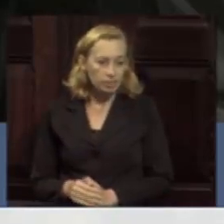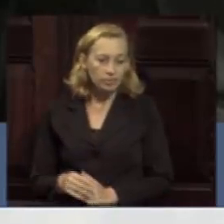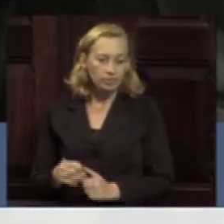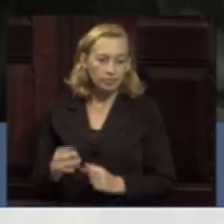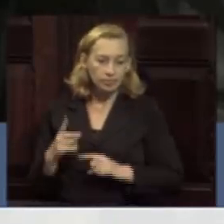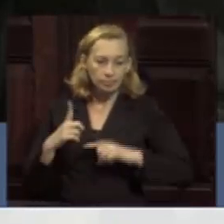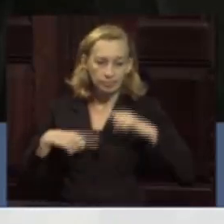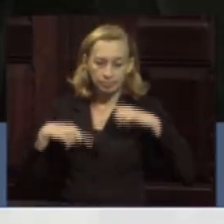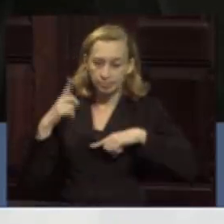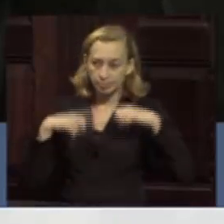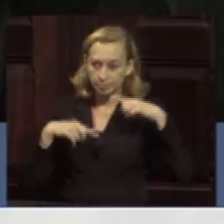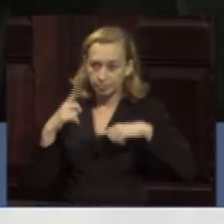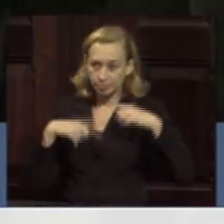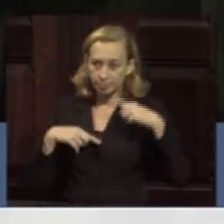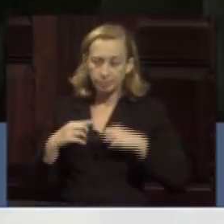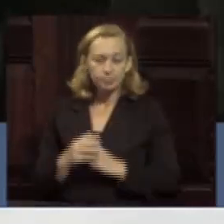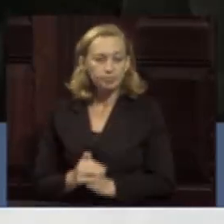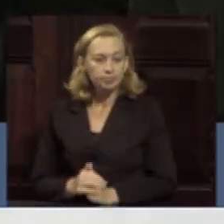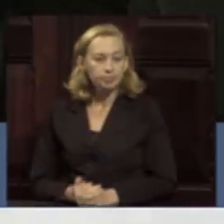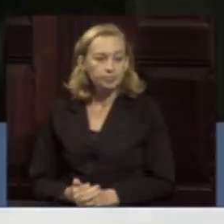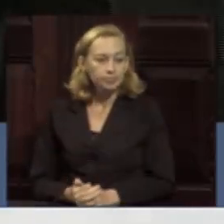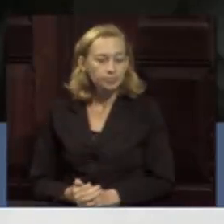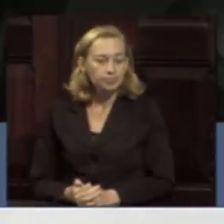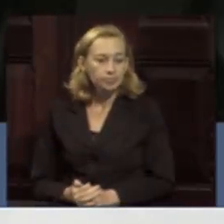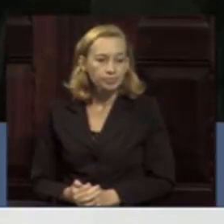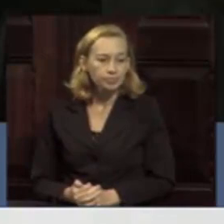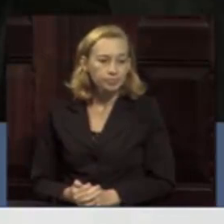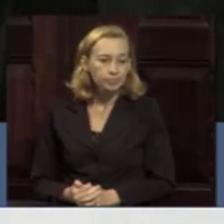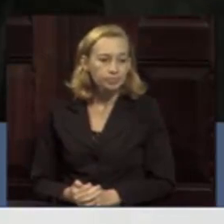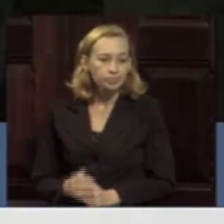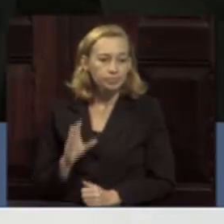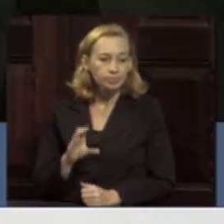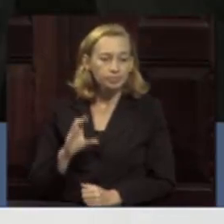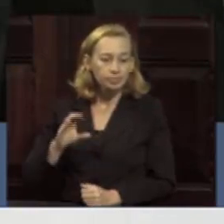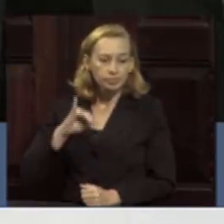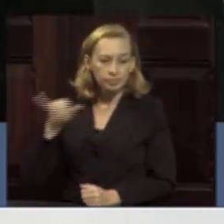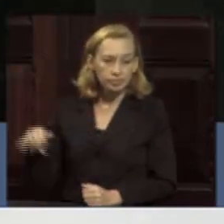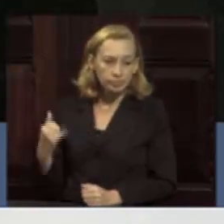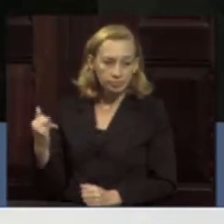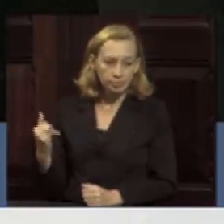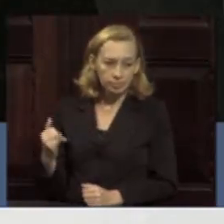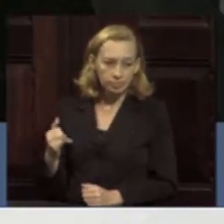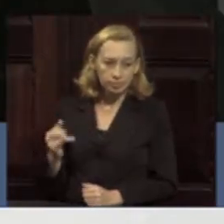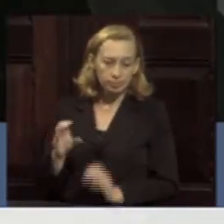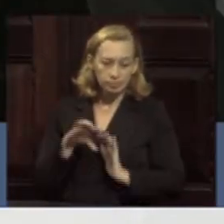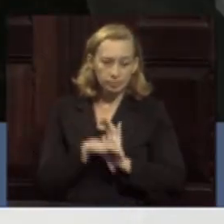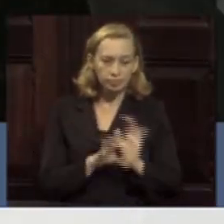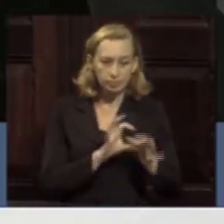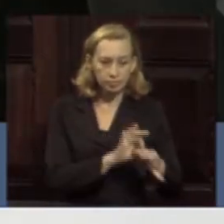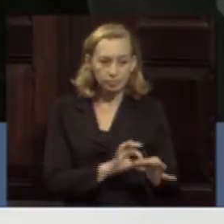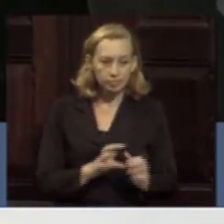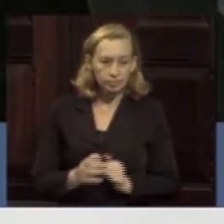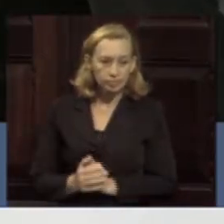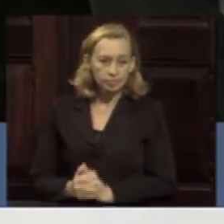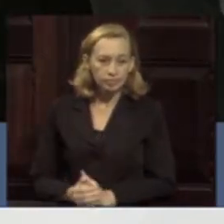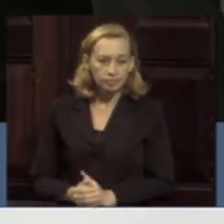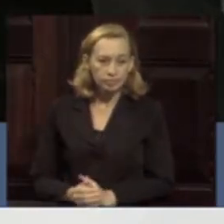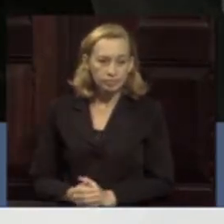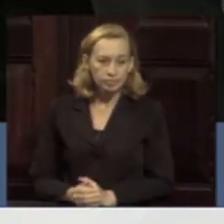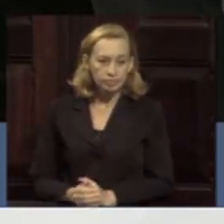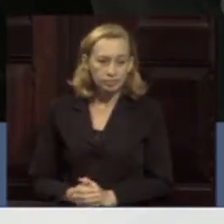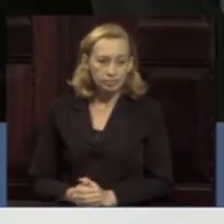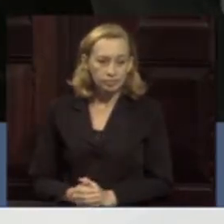o debate esclarecedor, eu acompanho a CCJ na aprovação das emendas da CCJ,